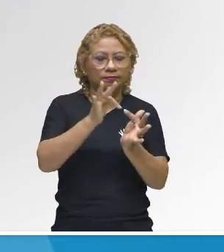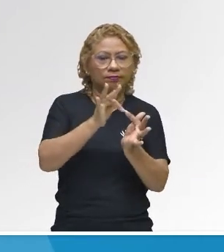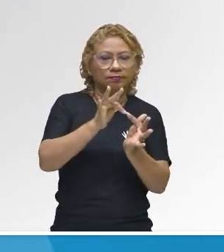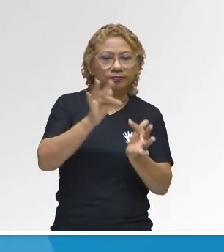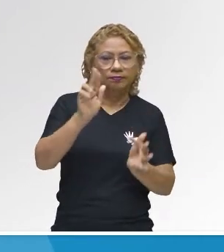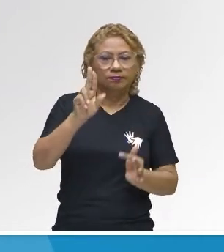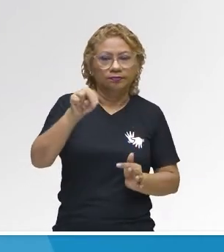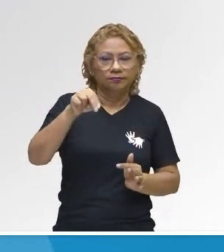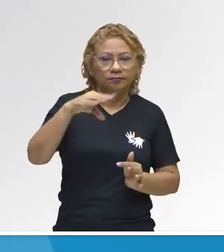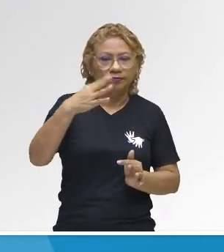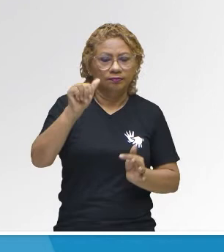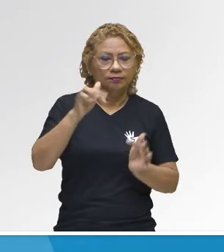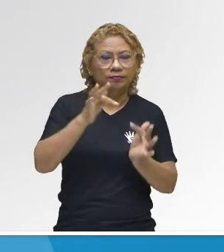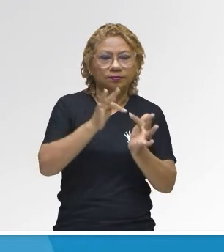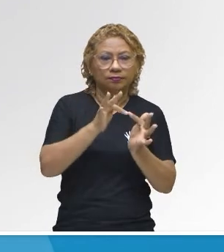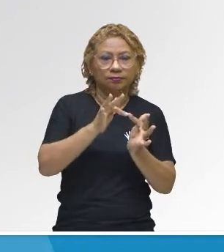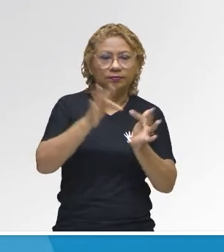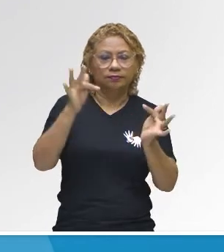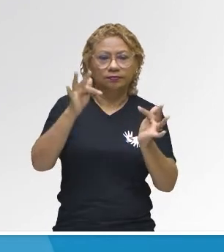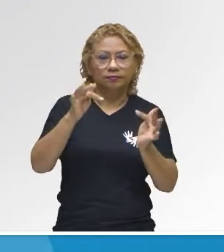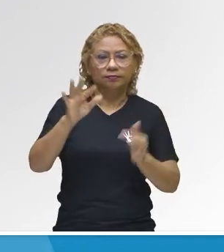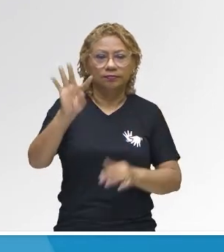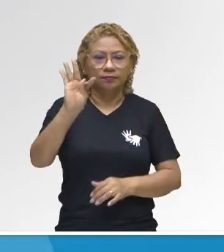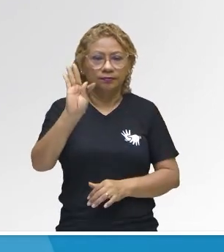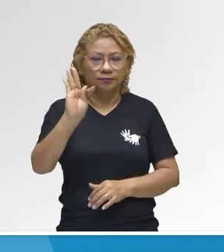x diferente